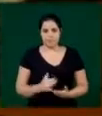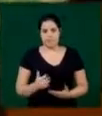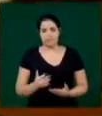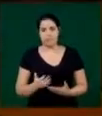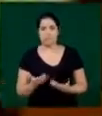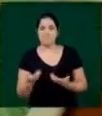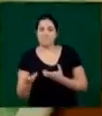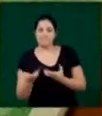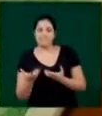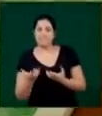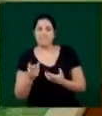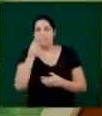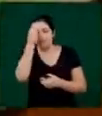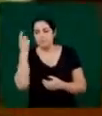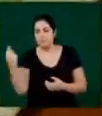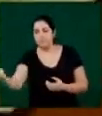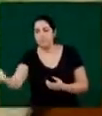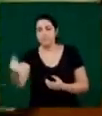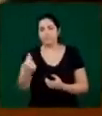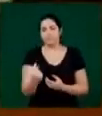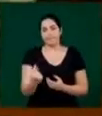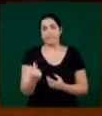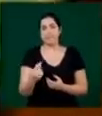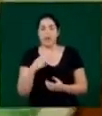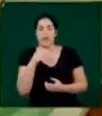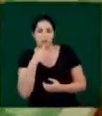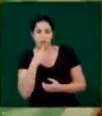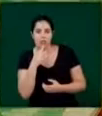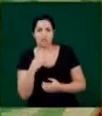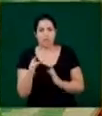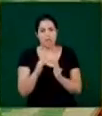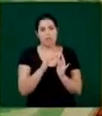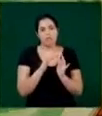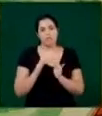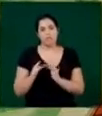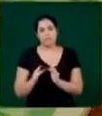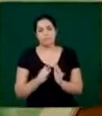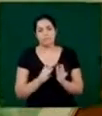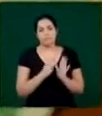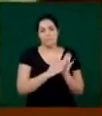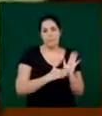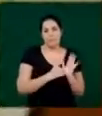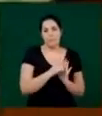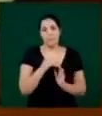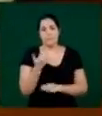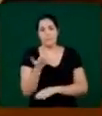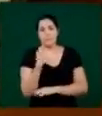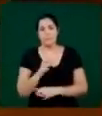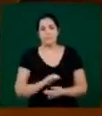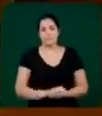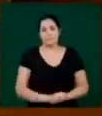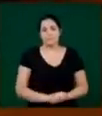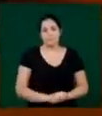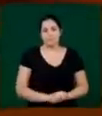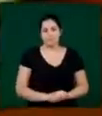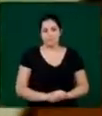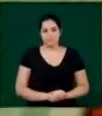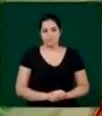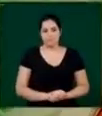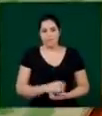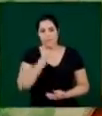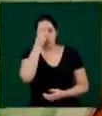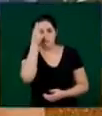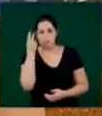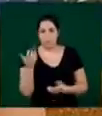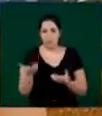ideia é que esse público visitante do parque tenha acesso a essa coleção de palmeiras e é o que a gente encontrou no Panga. E quem quiser